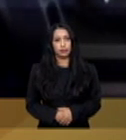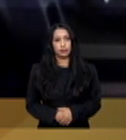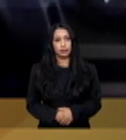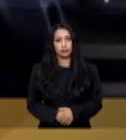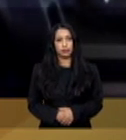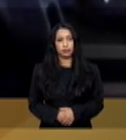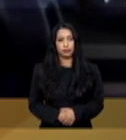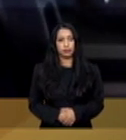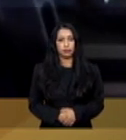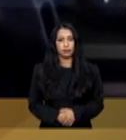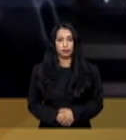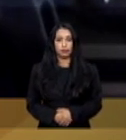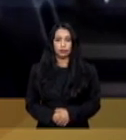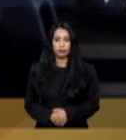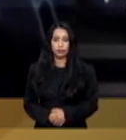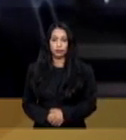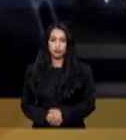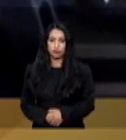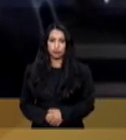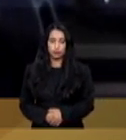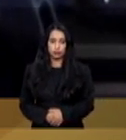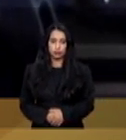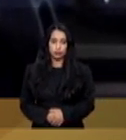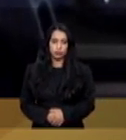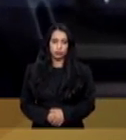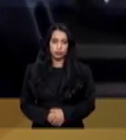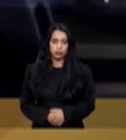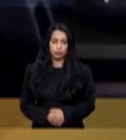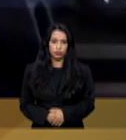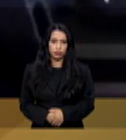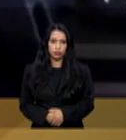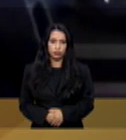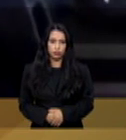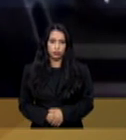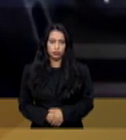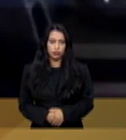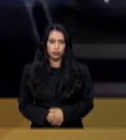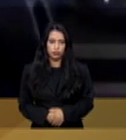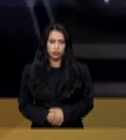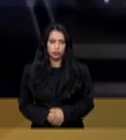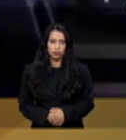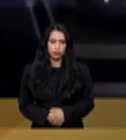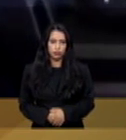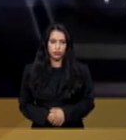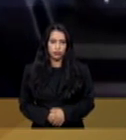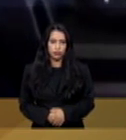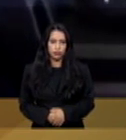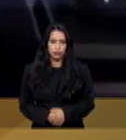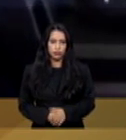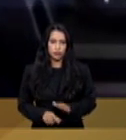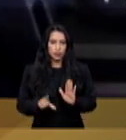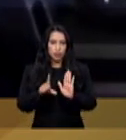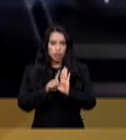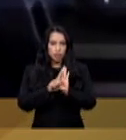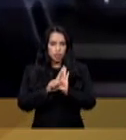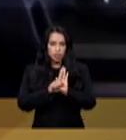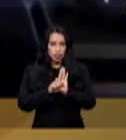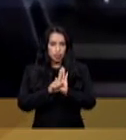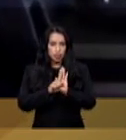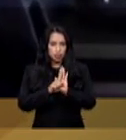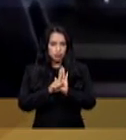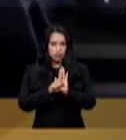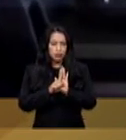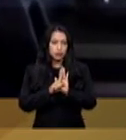Um segundinho que não para de entrar texto aqui, eu vou dizer a lei especificamente. A lei...